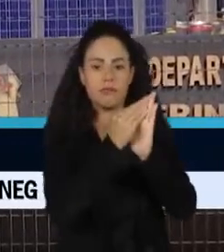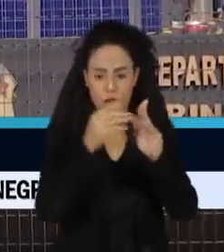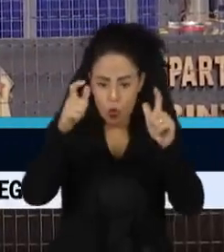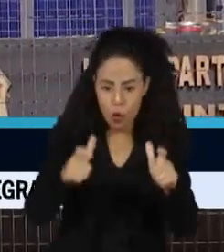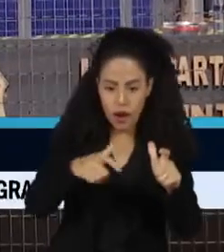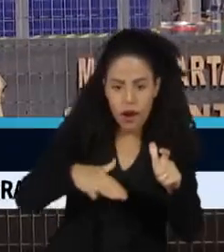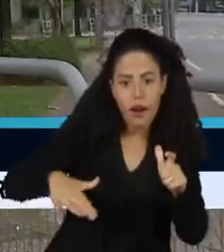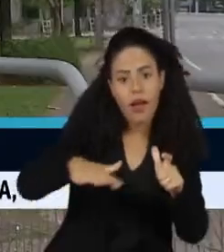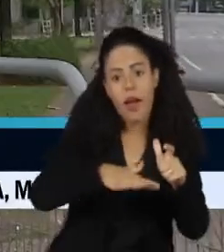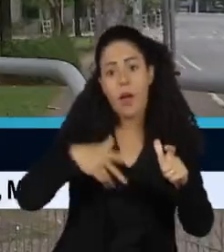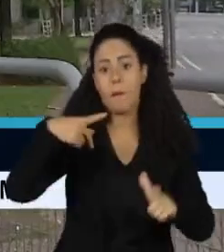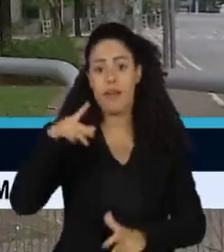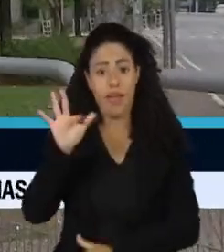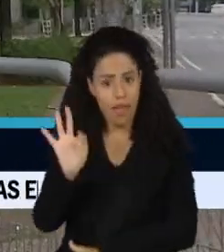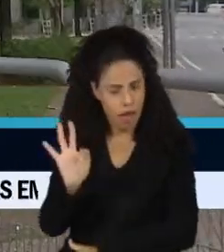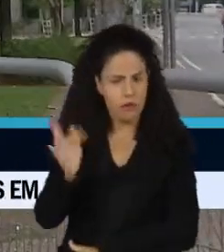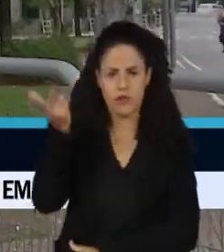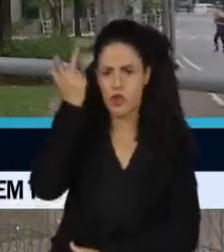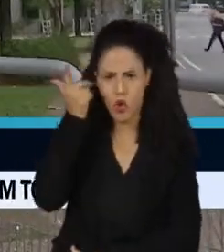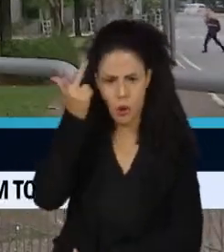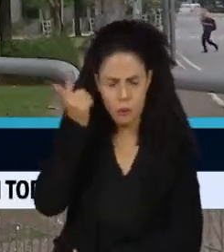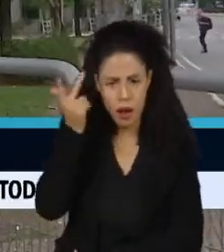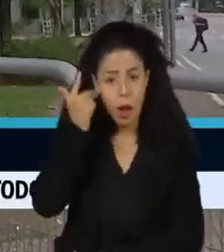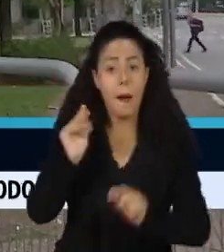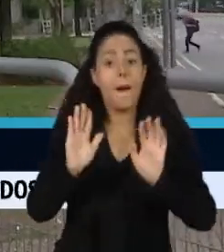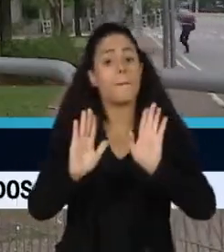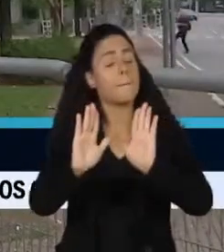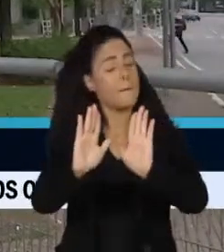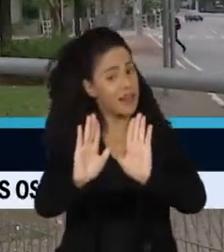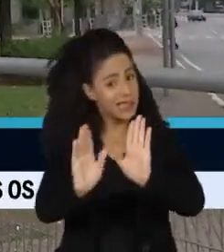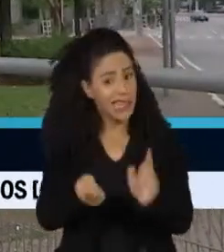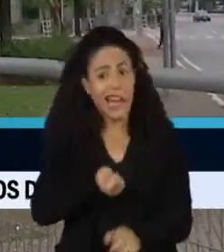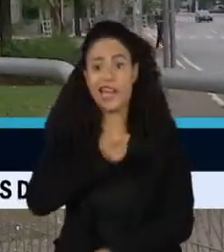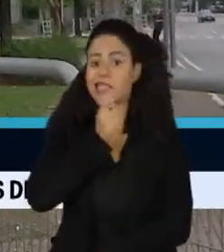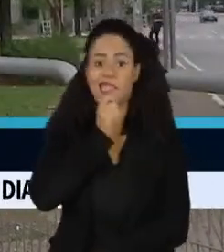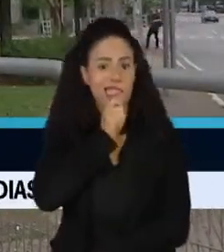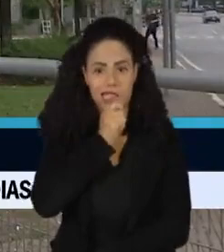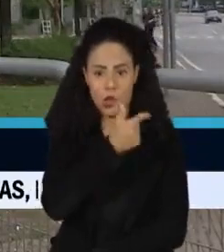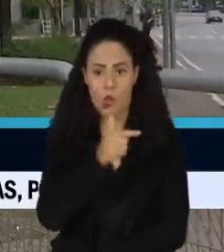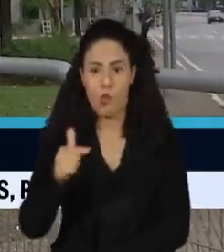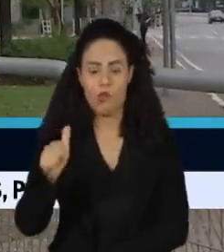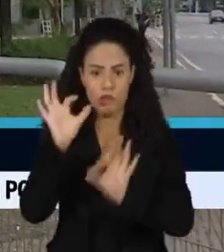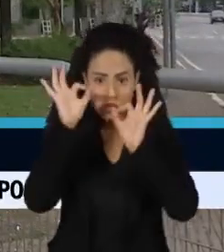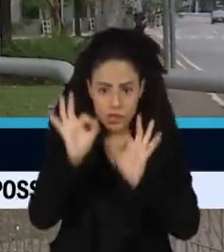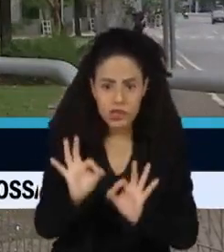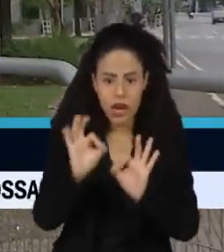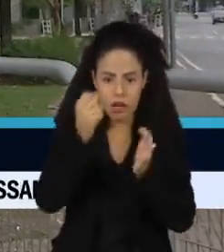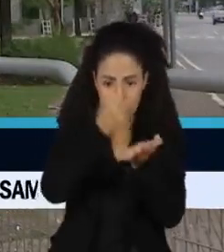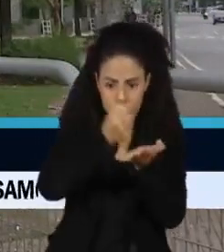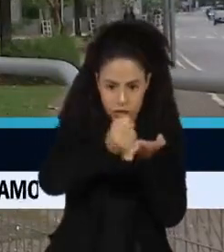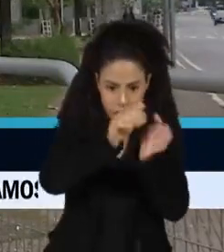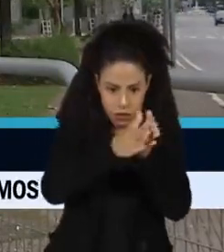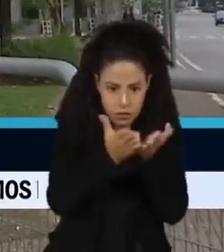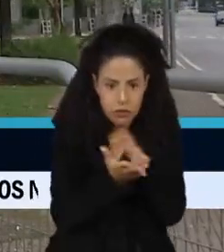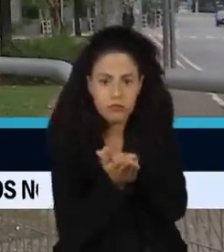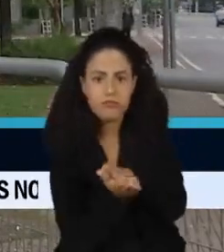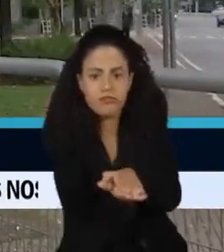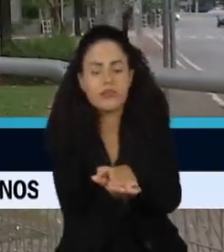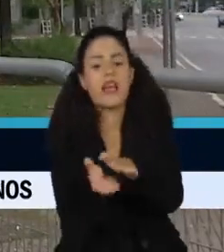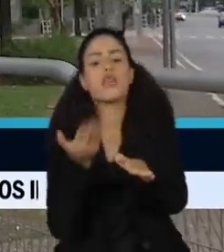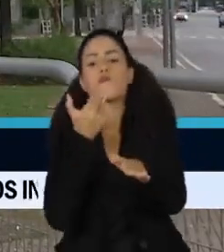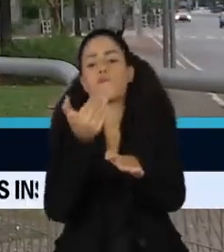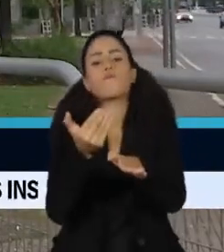PF estão funcionando normalmente, mas ainda não há previsão para a entrega do passaporte